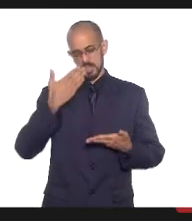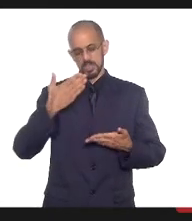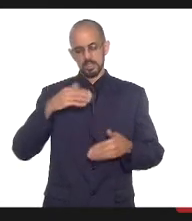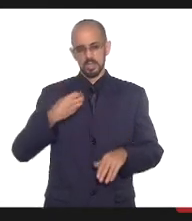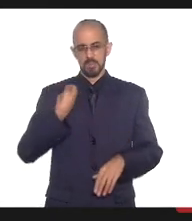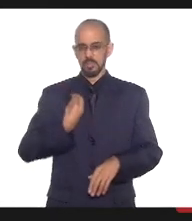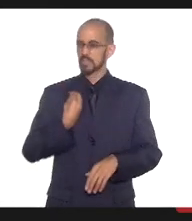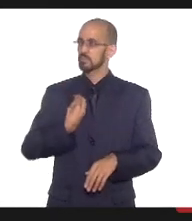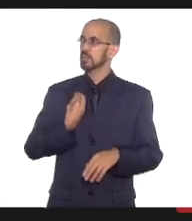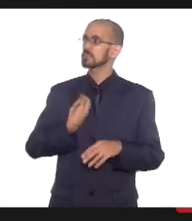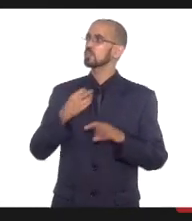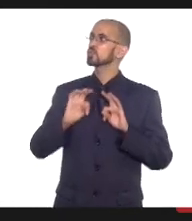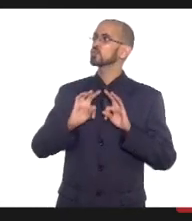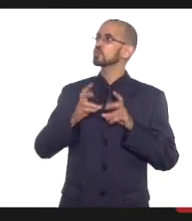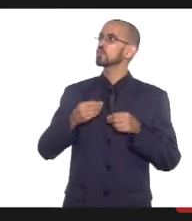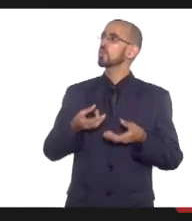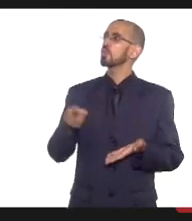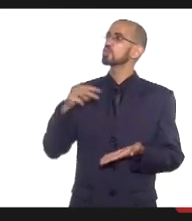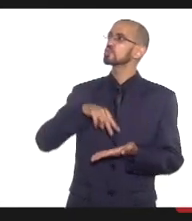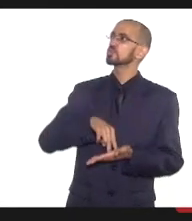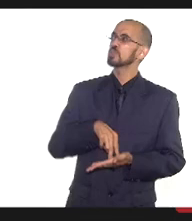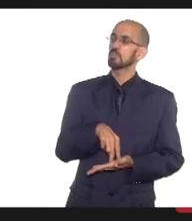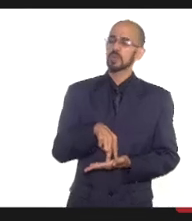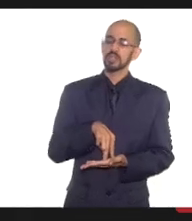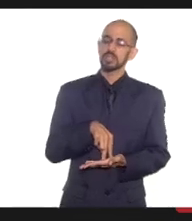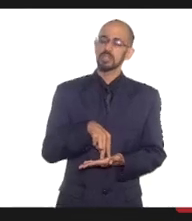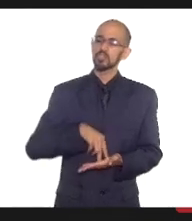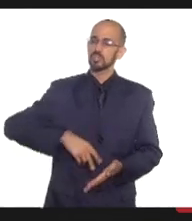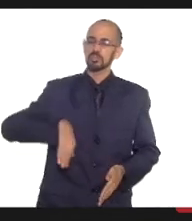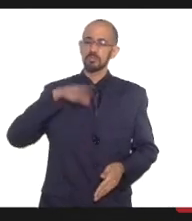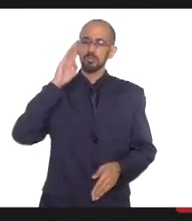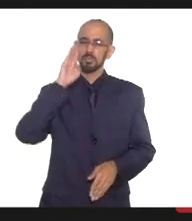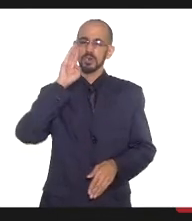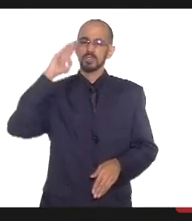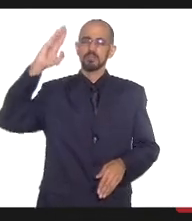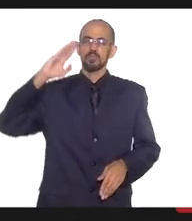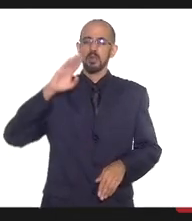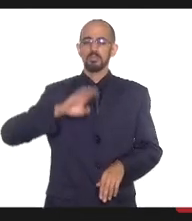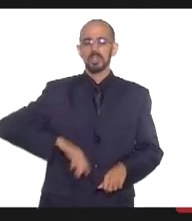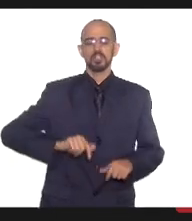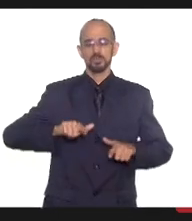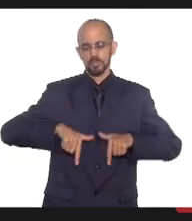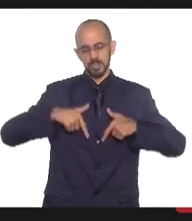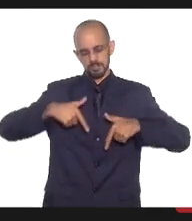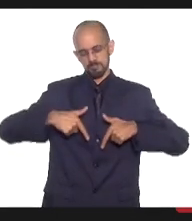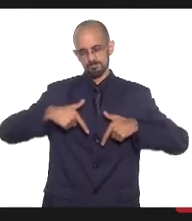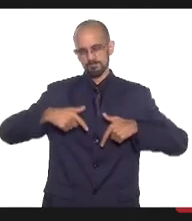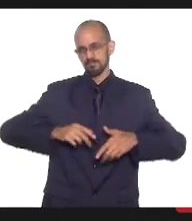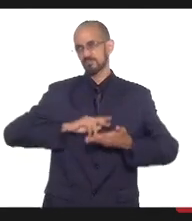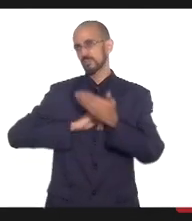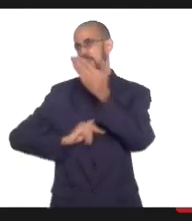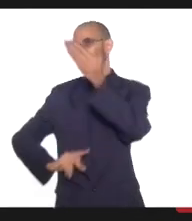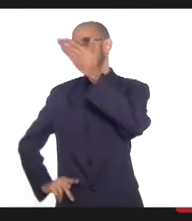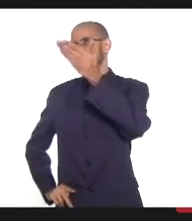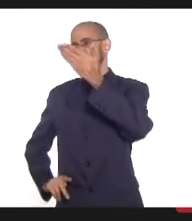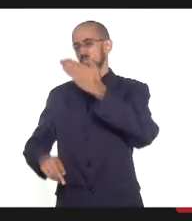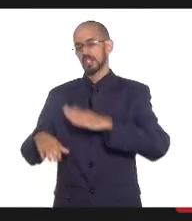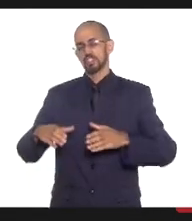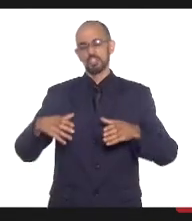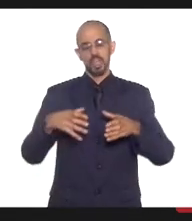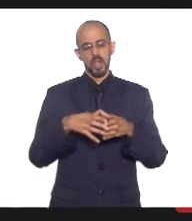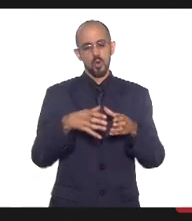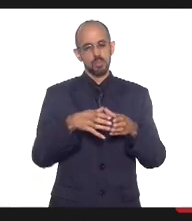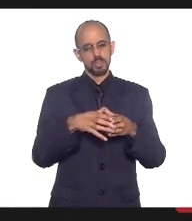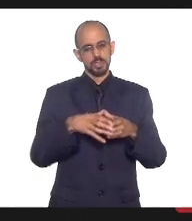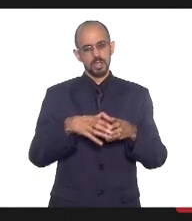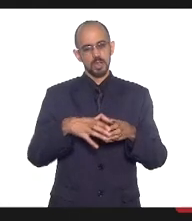de todos os presentes e principalmente a própria unidade na nossa presidenta na comissão de